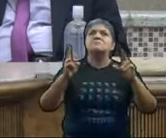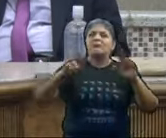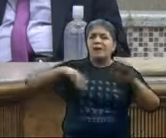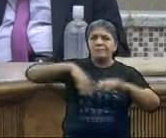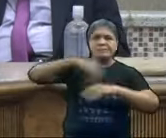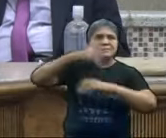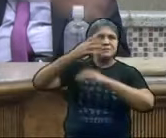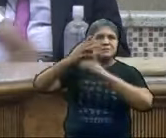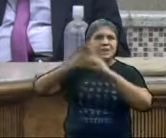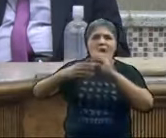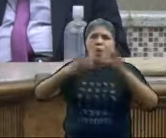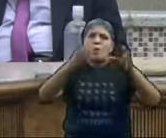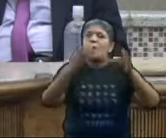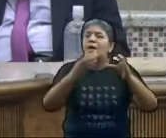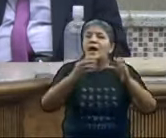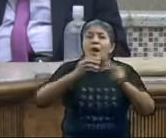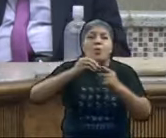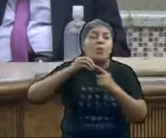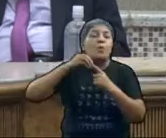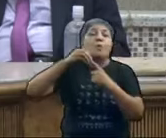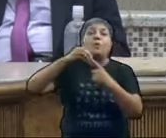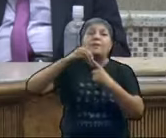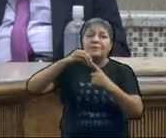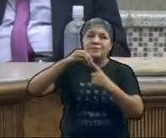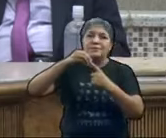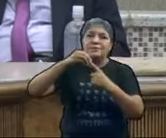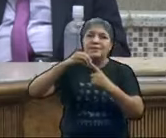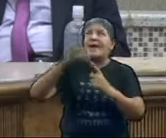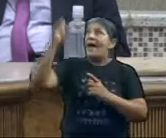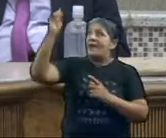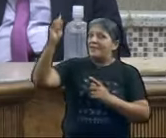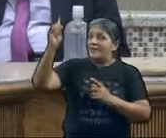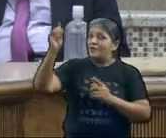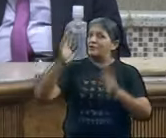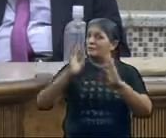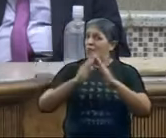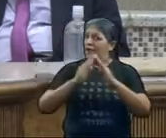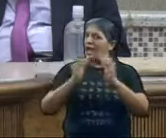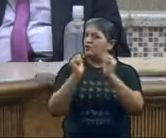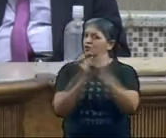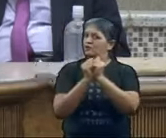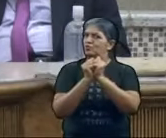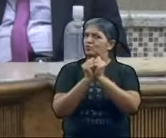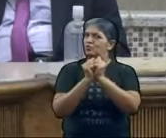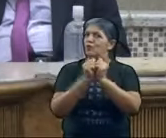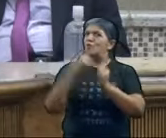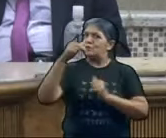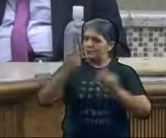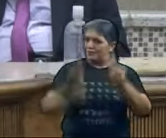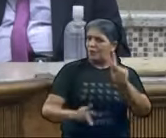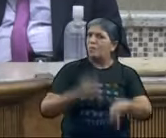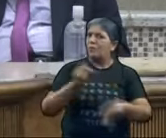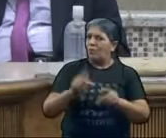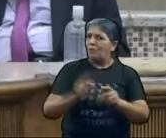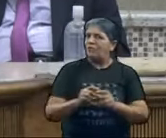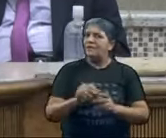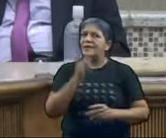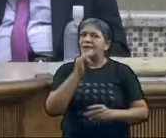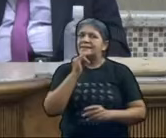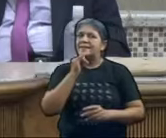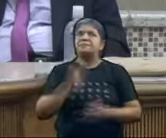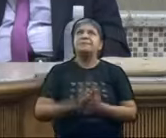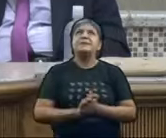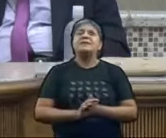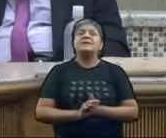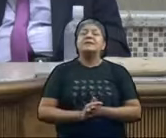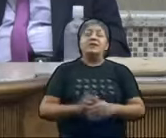o mesmo lugar de habitação de Deus, juntamente com a sua igreja, com o seu povo. Céus e terra